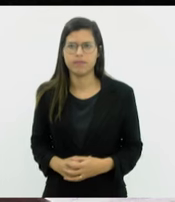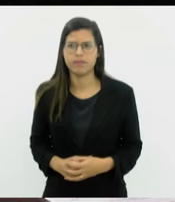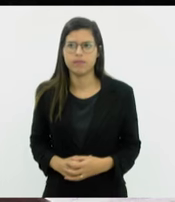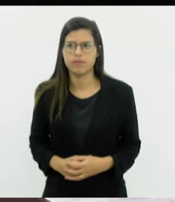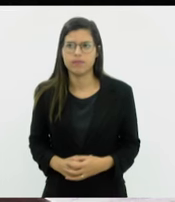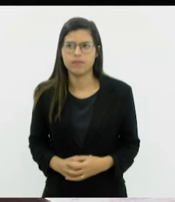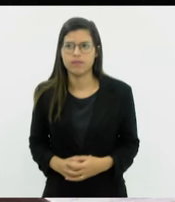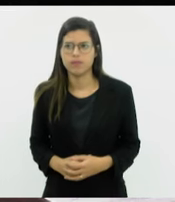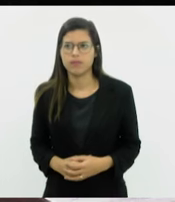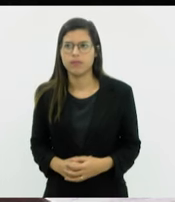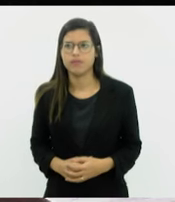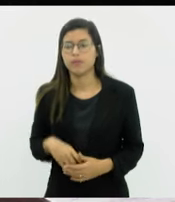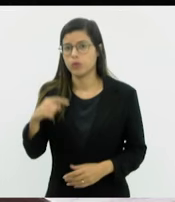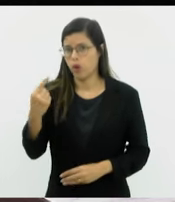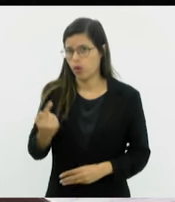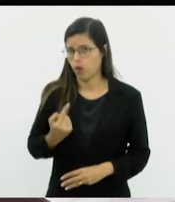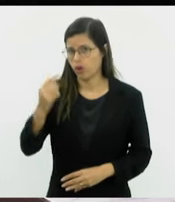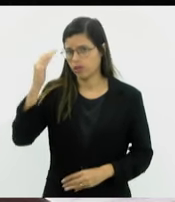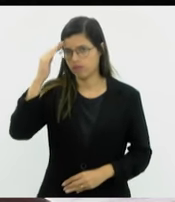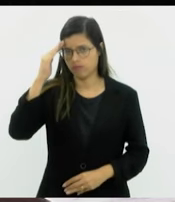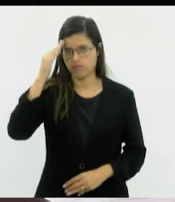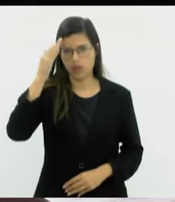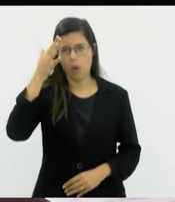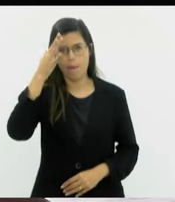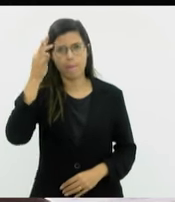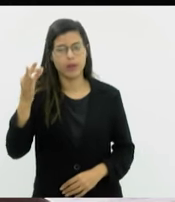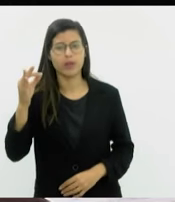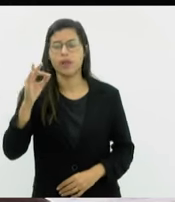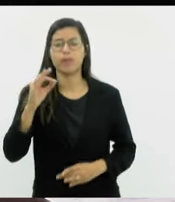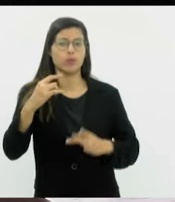Mas a gente entende muito bem o porquê